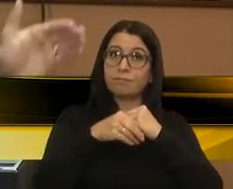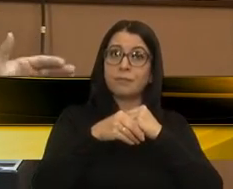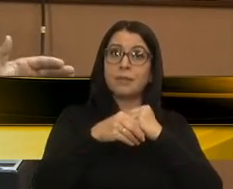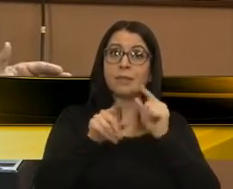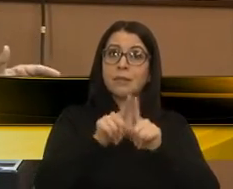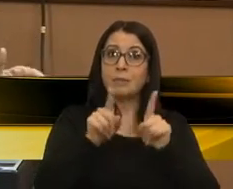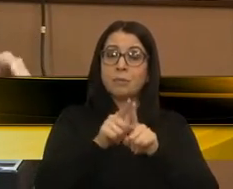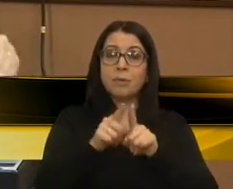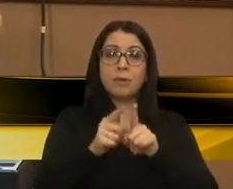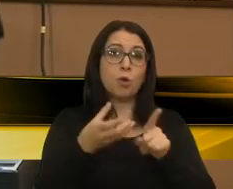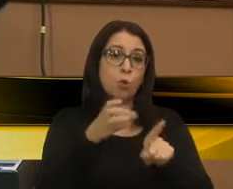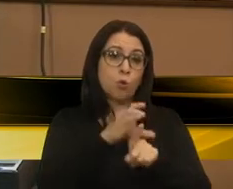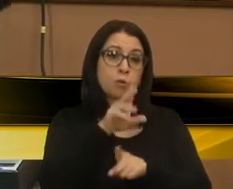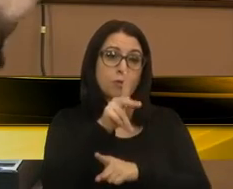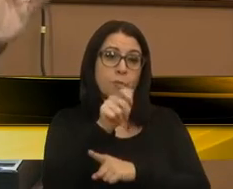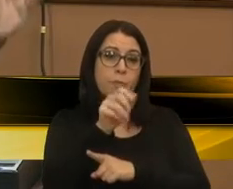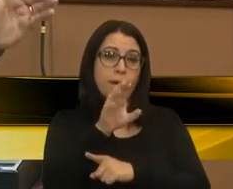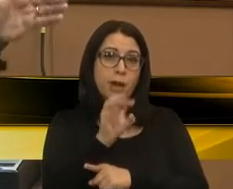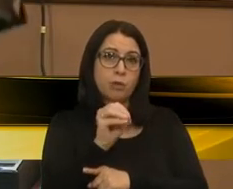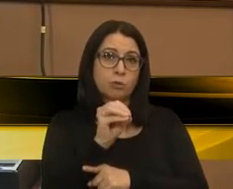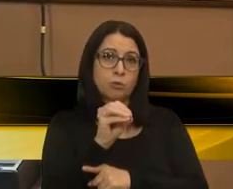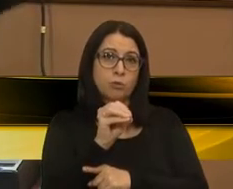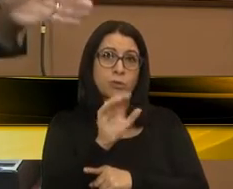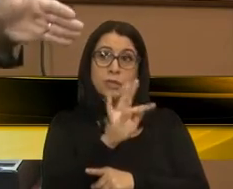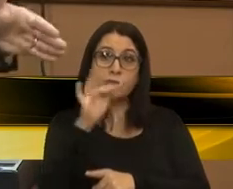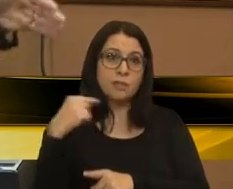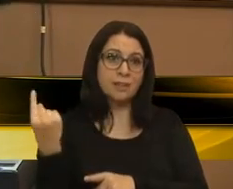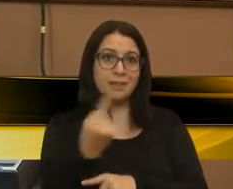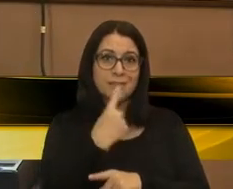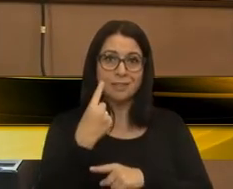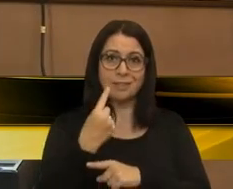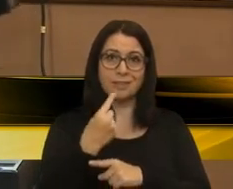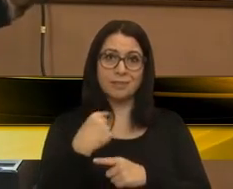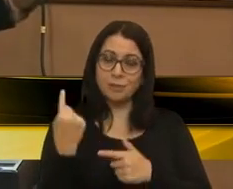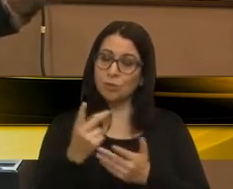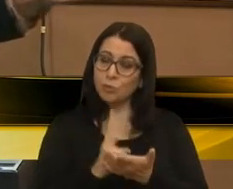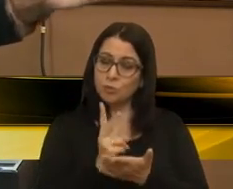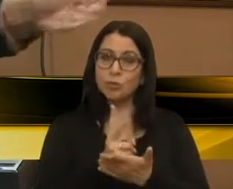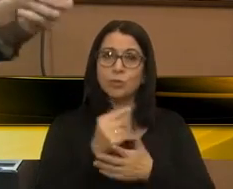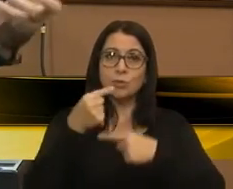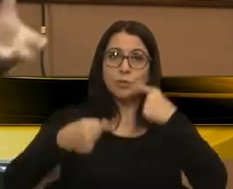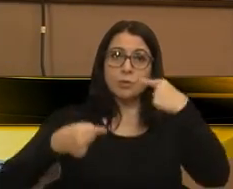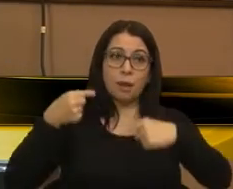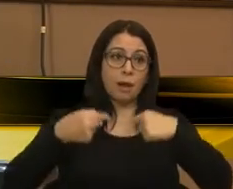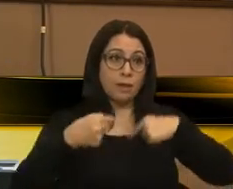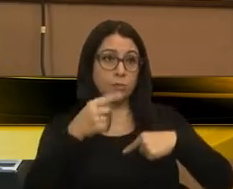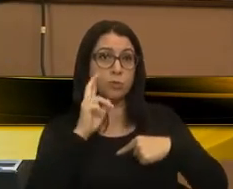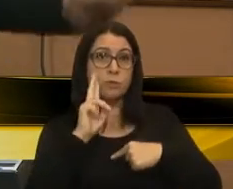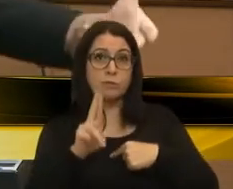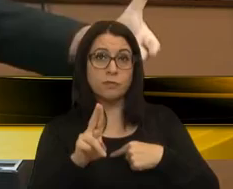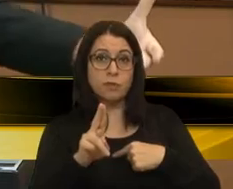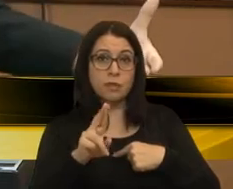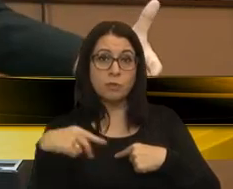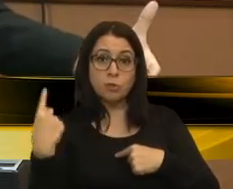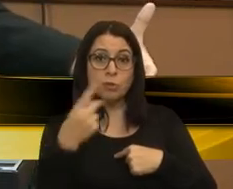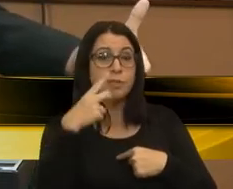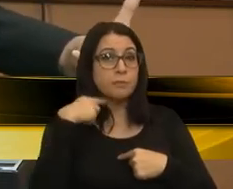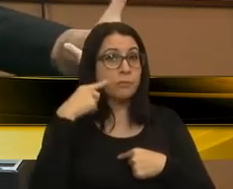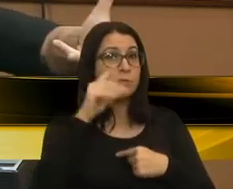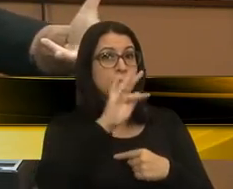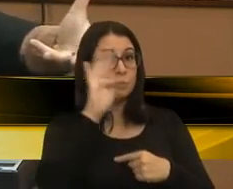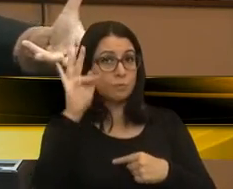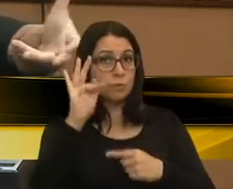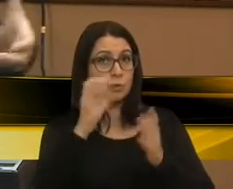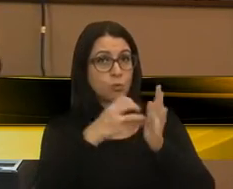atentado ao Pacto Federativo e tantas outras coisas que nós, na continuidade dos debates, podemos levar aos nossos deputados federais